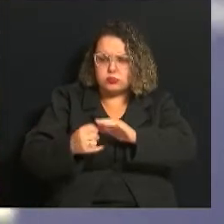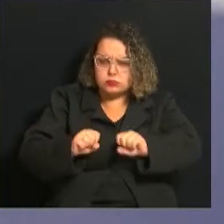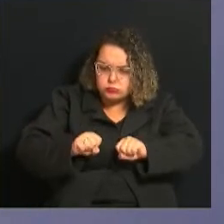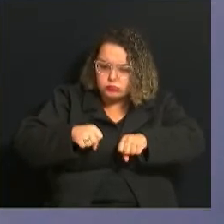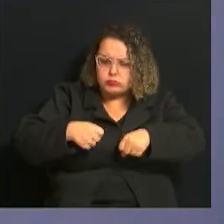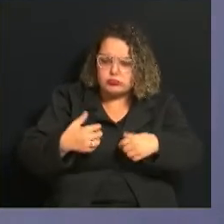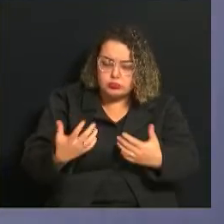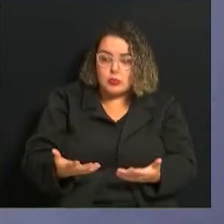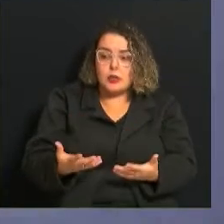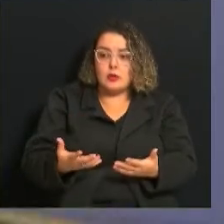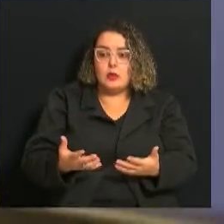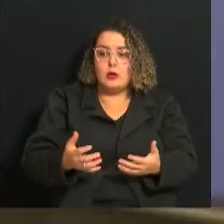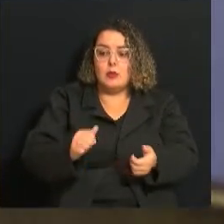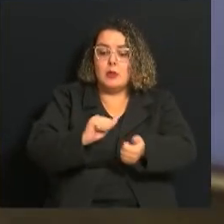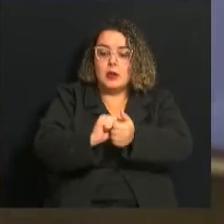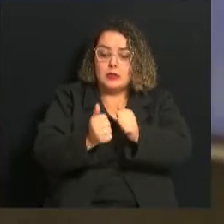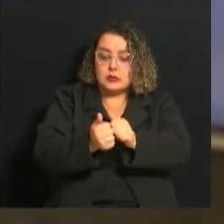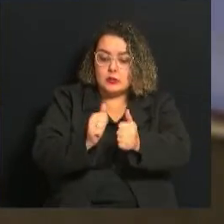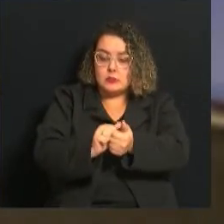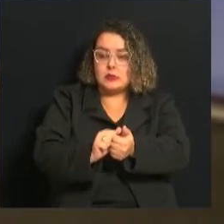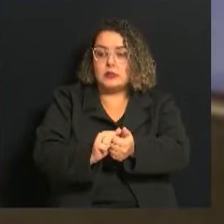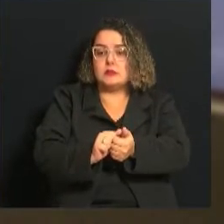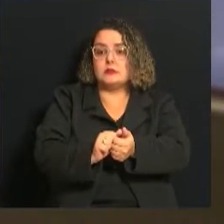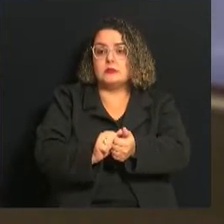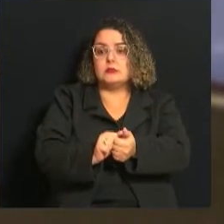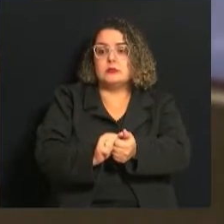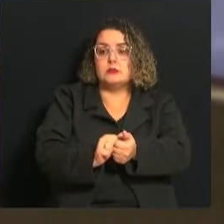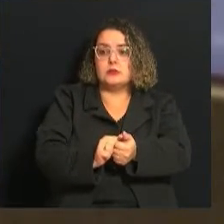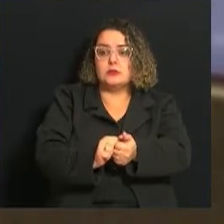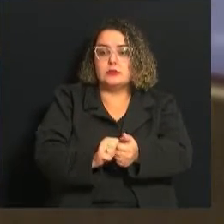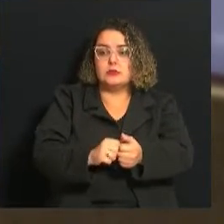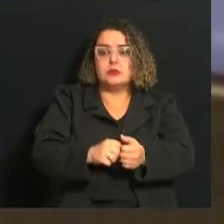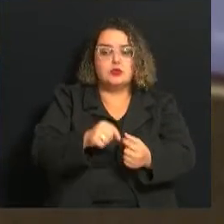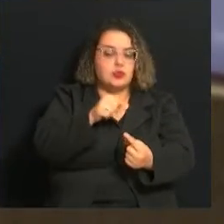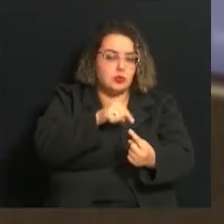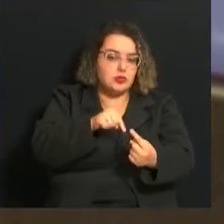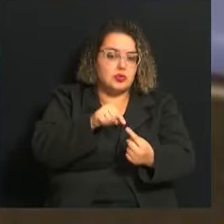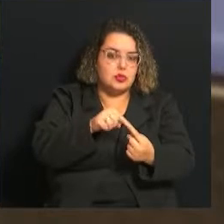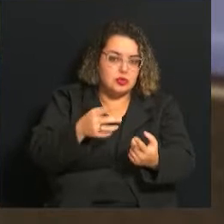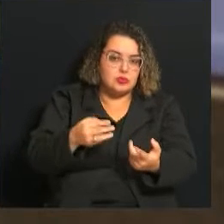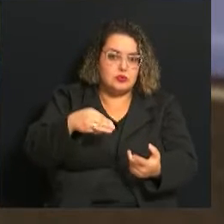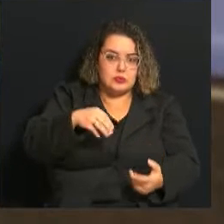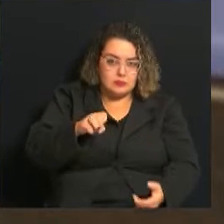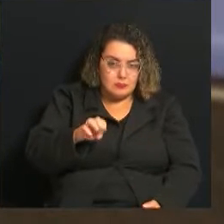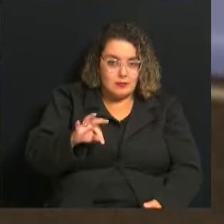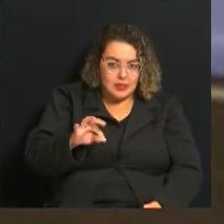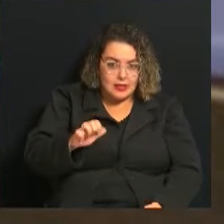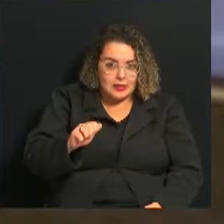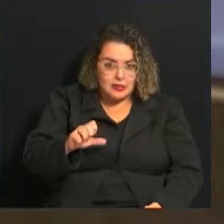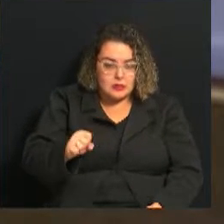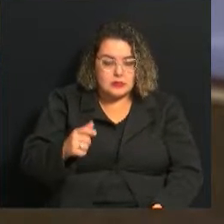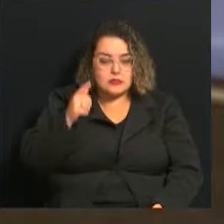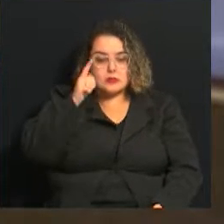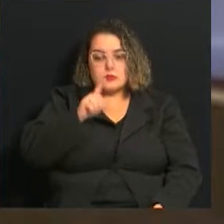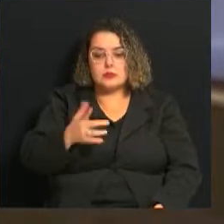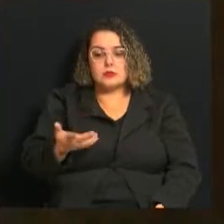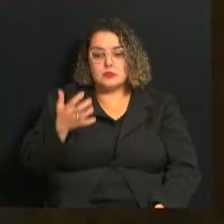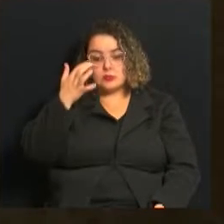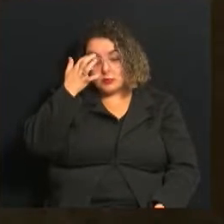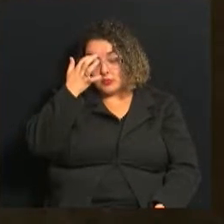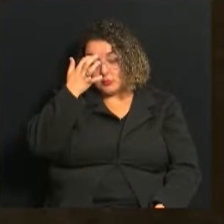uma reorganização de algumas metas e tudo mais, e nós conseguimos